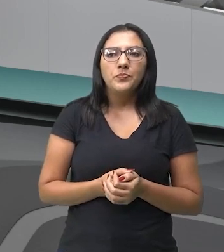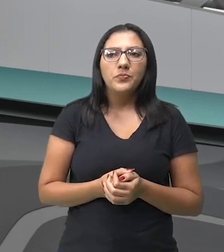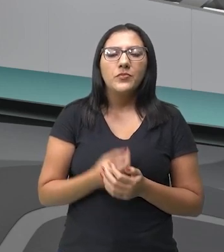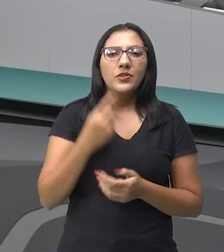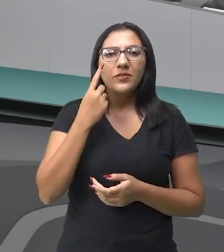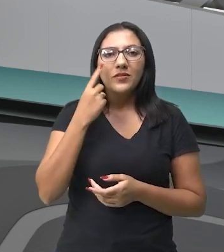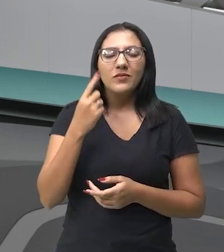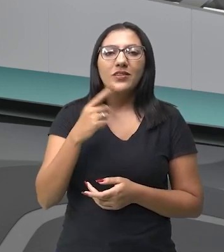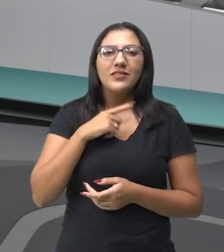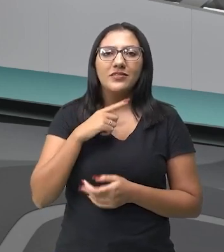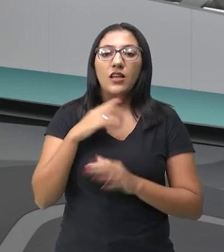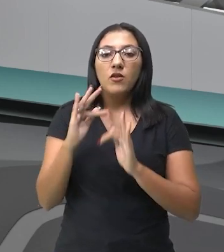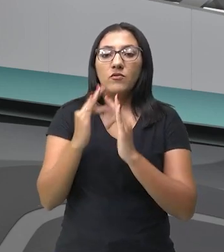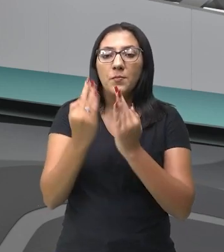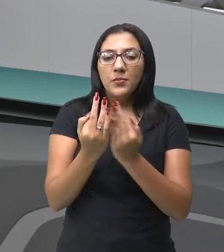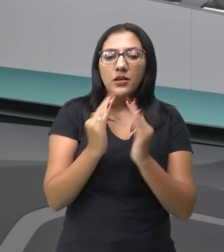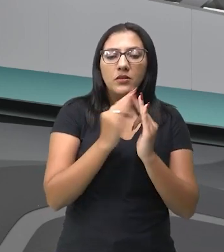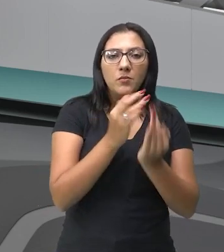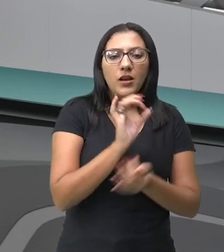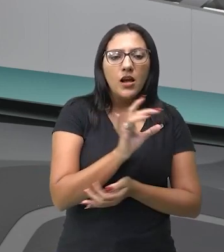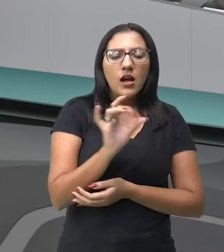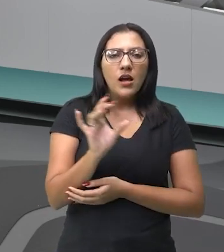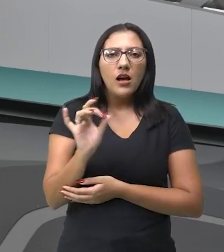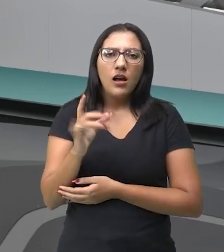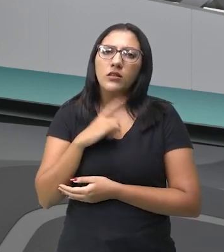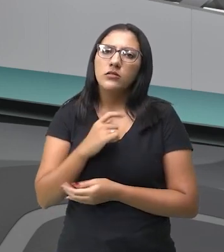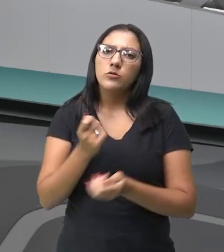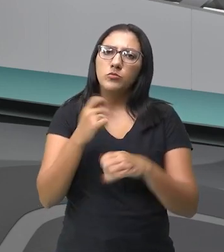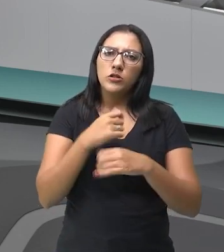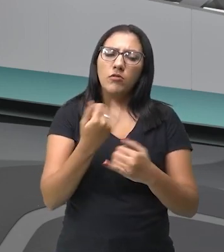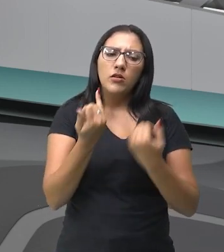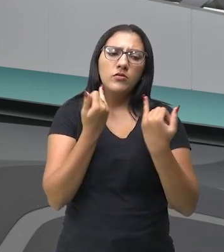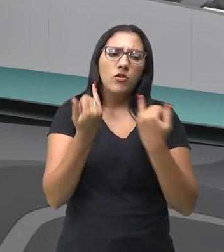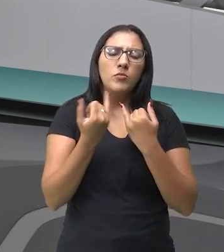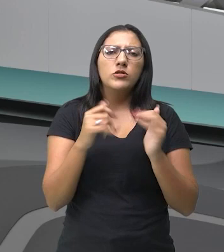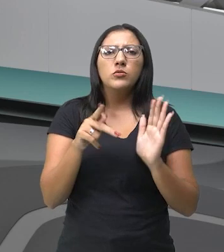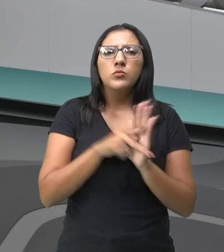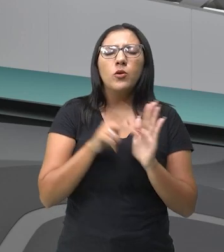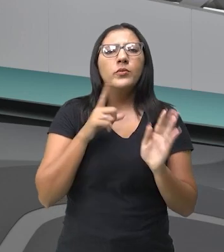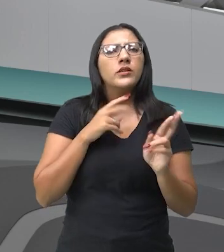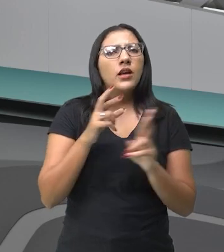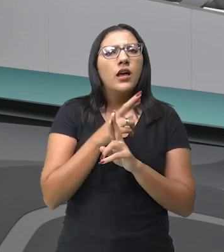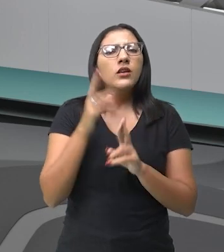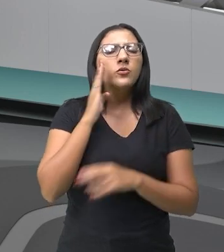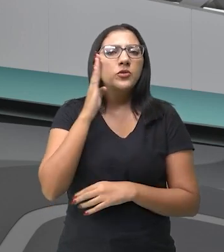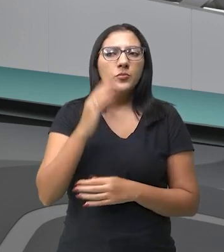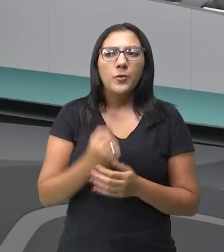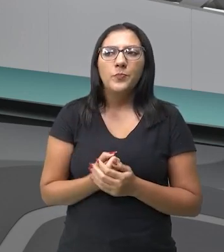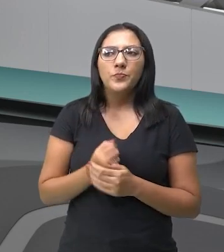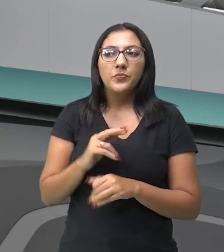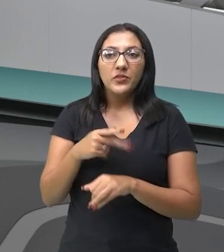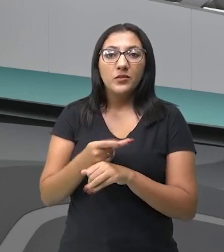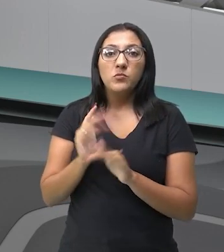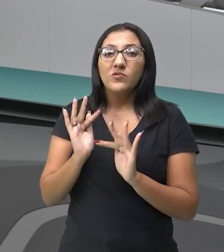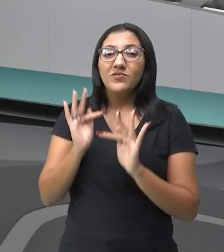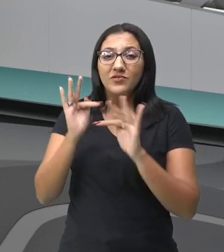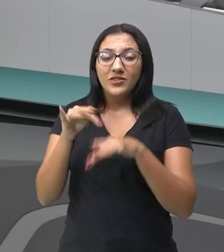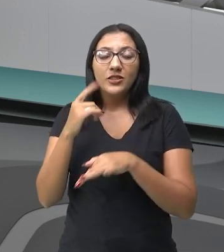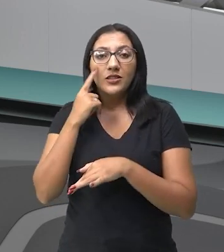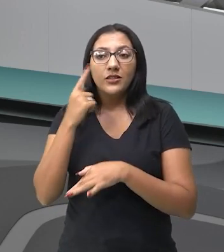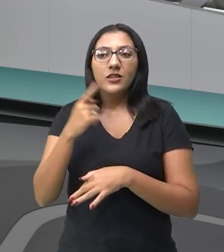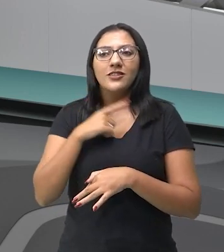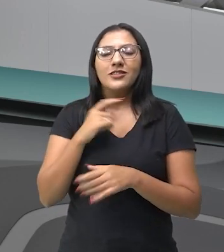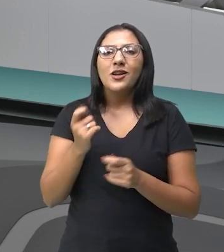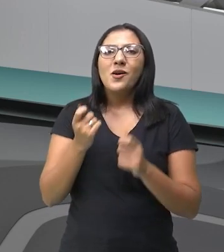consegue calcular e ver se o seu consumo diário está ou não dentro do ideal. Isso aqui é um tipo